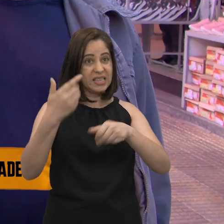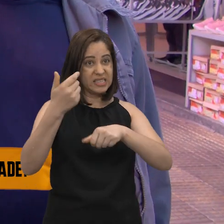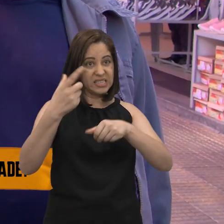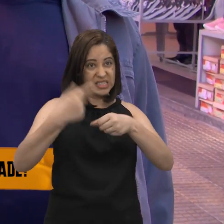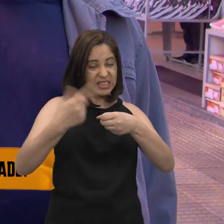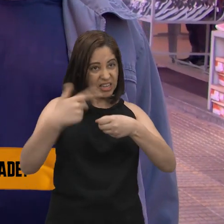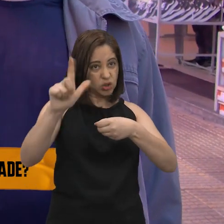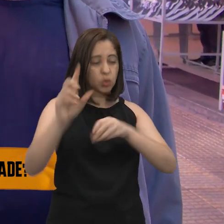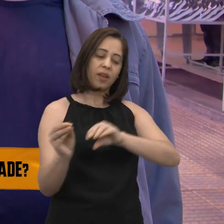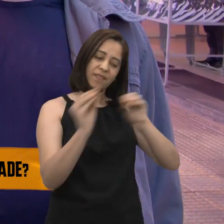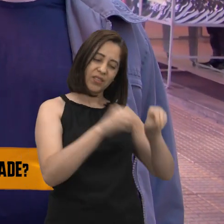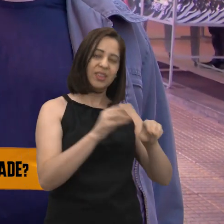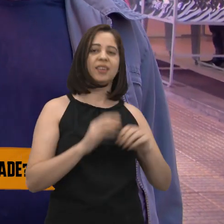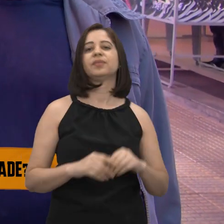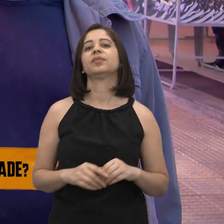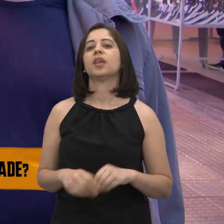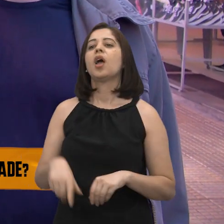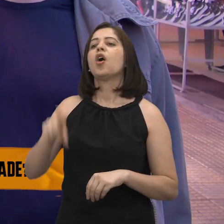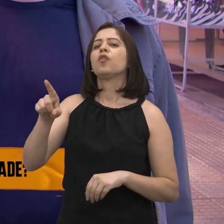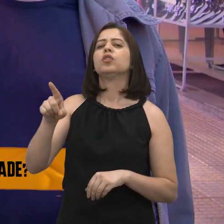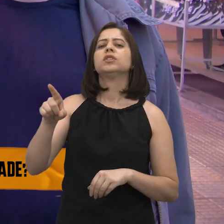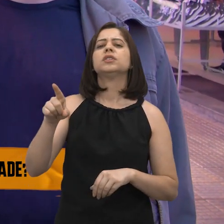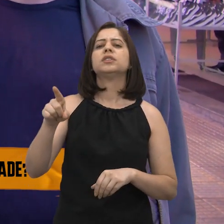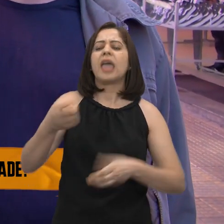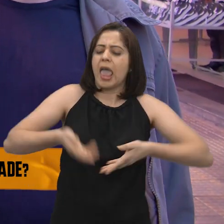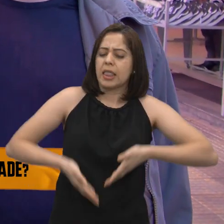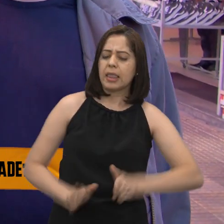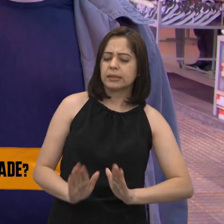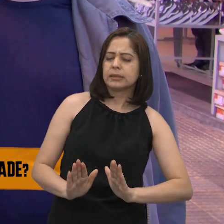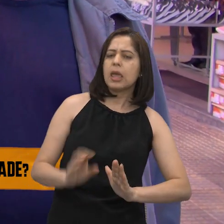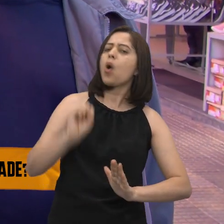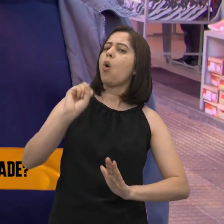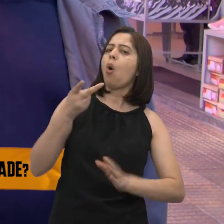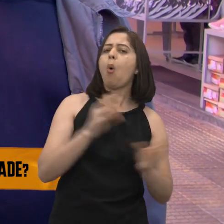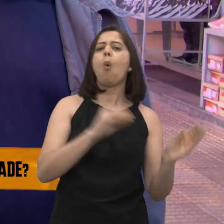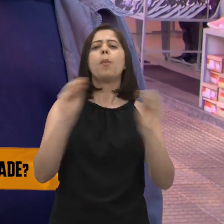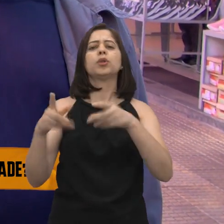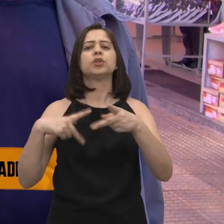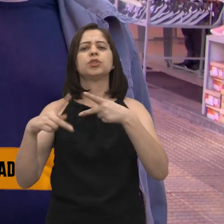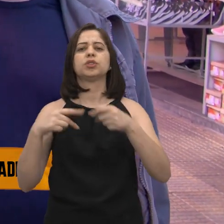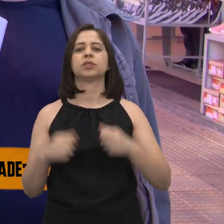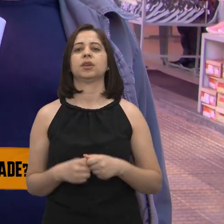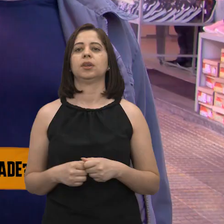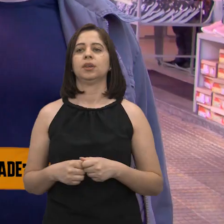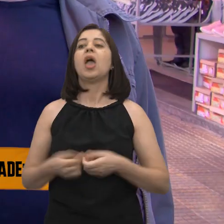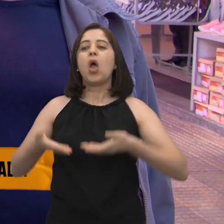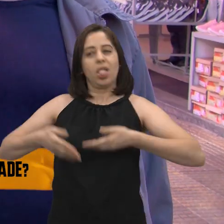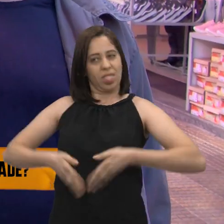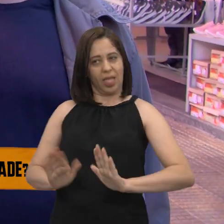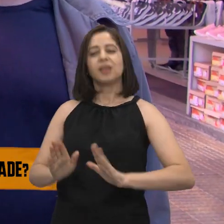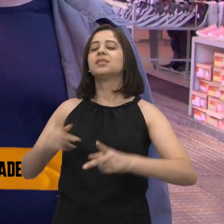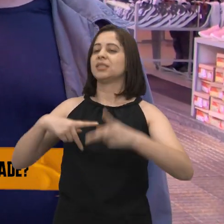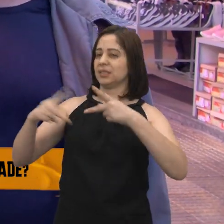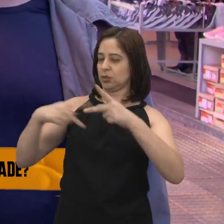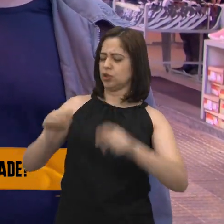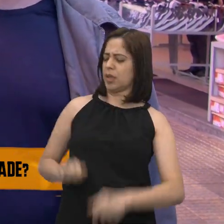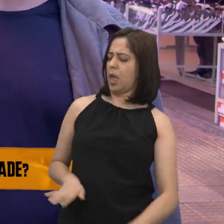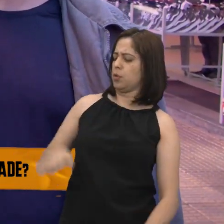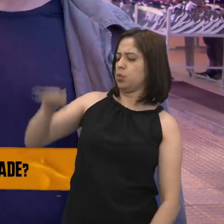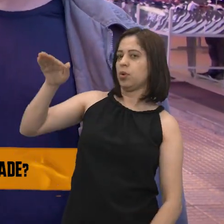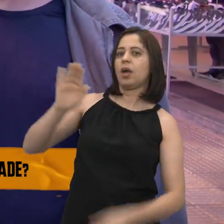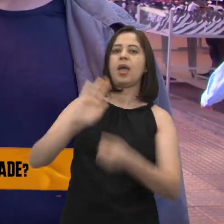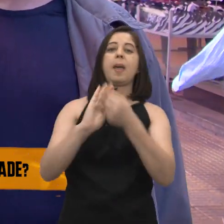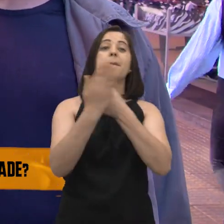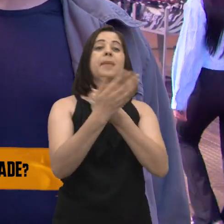coisa, você é natural de São José dos Campos, crescido e criado, ou você é de outra cidade e veio morar aqui? Sou nascido aqui, criado aqui. Qual